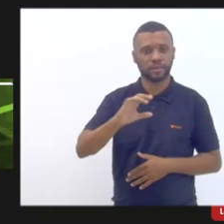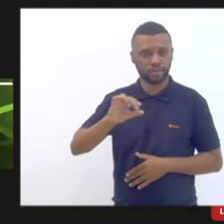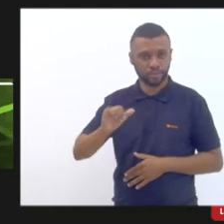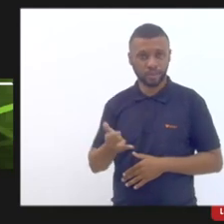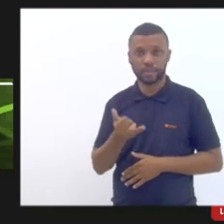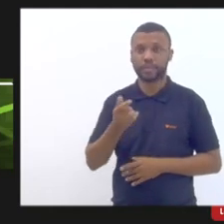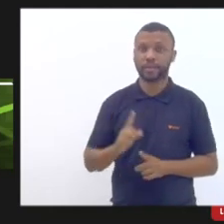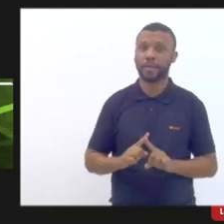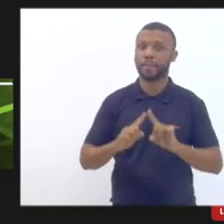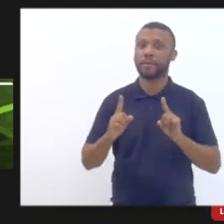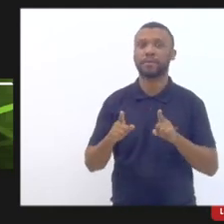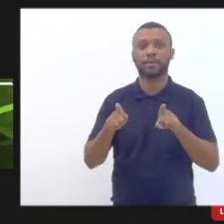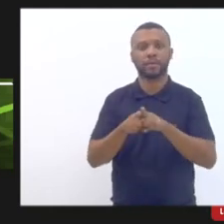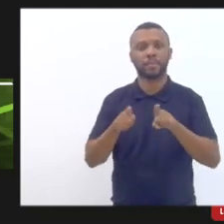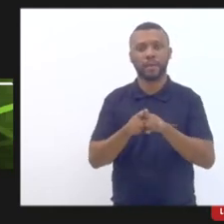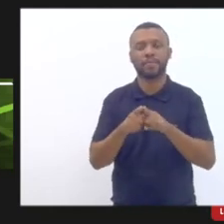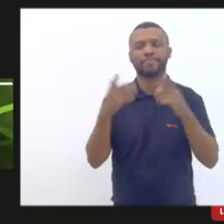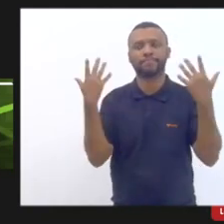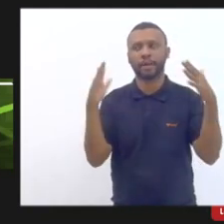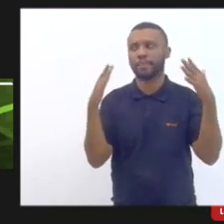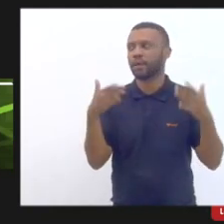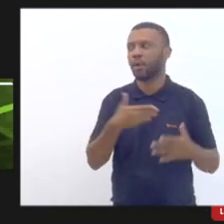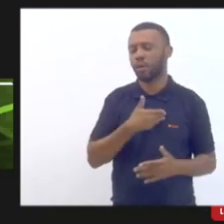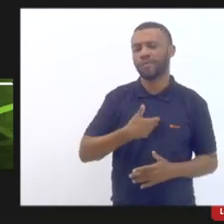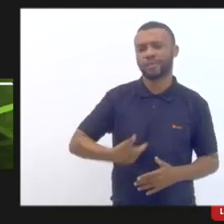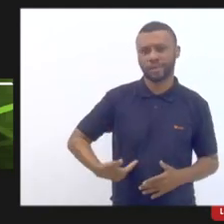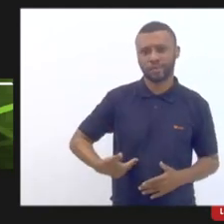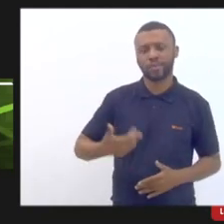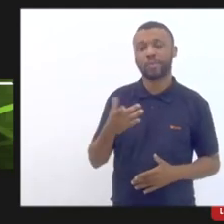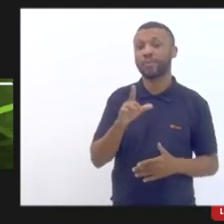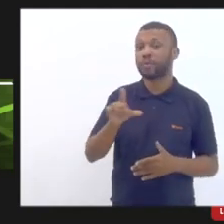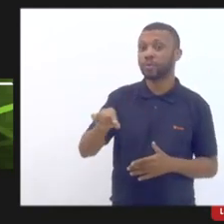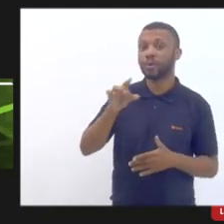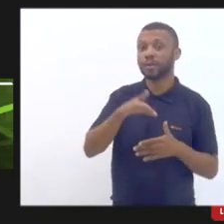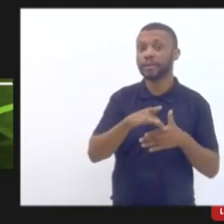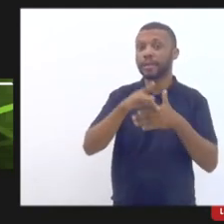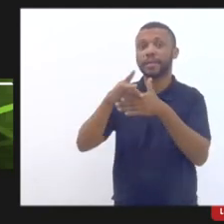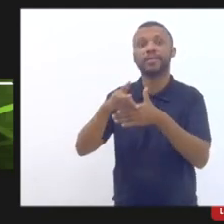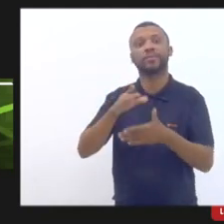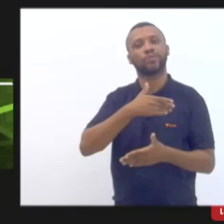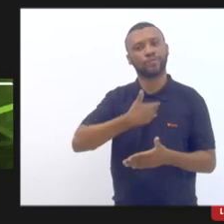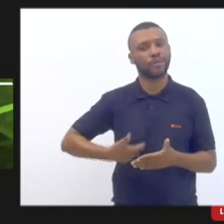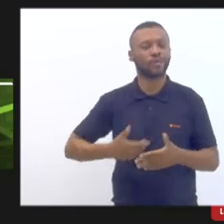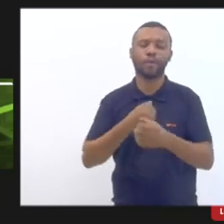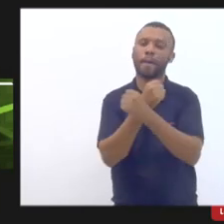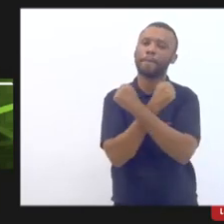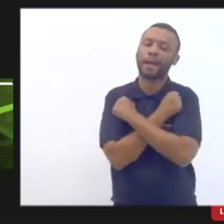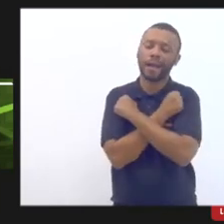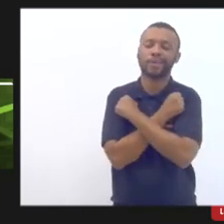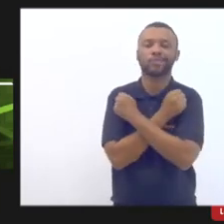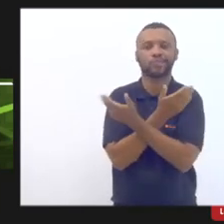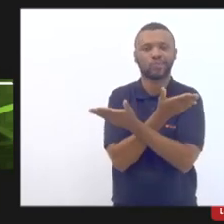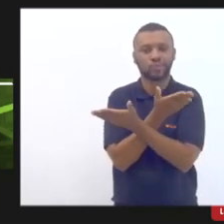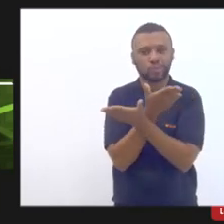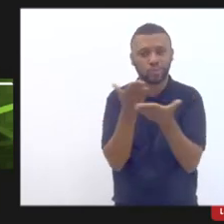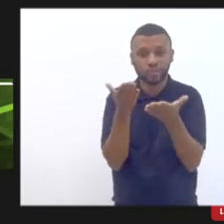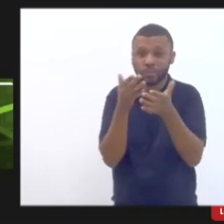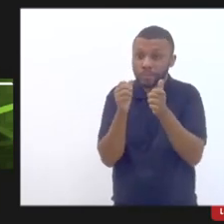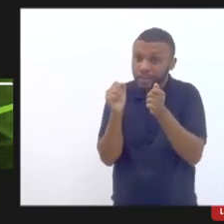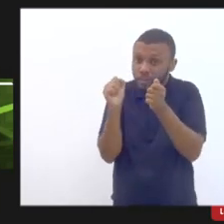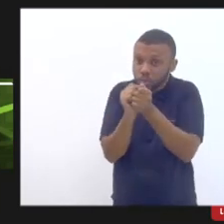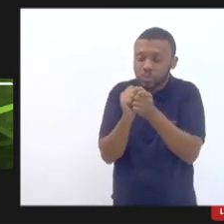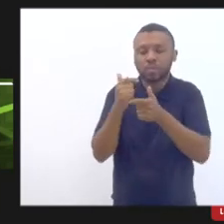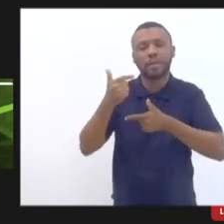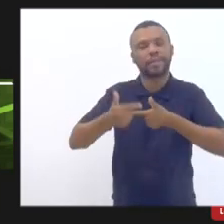mas também parabenizar o governador pela sua escolha como líder do governo. Um abraço a todos. e vamos estar juntos aí